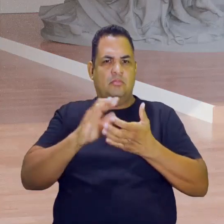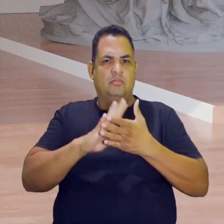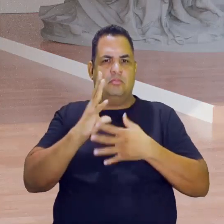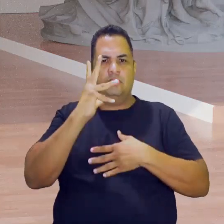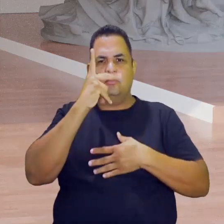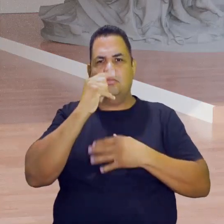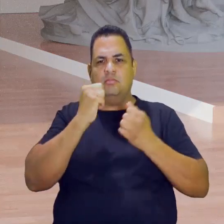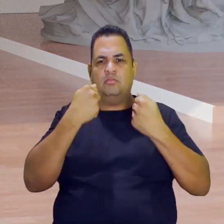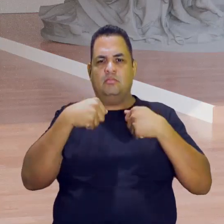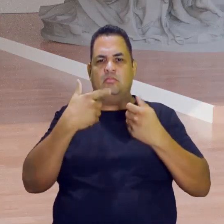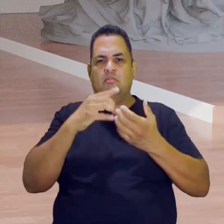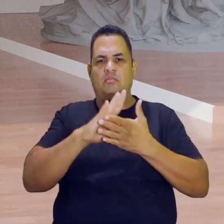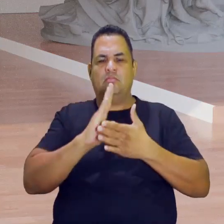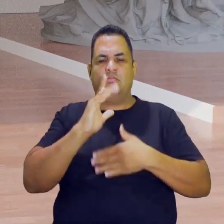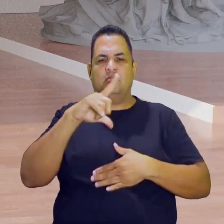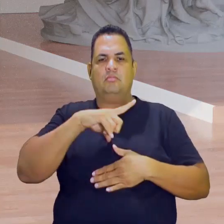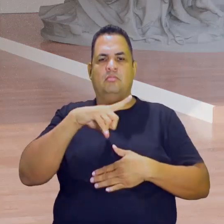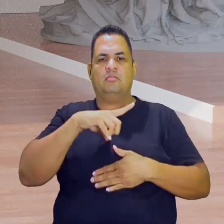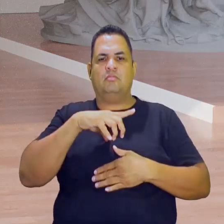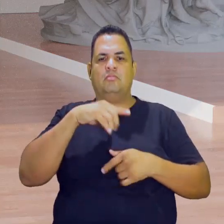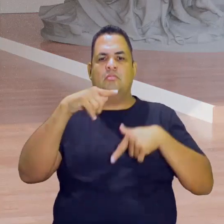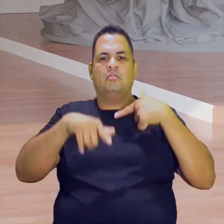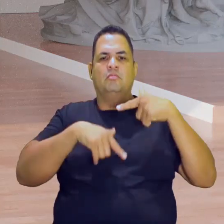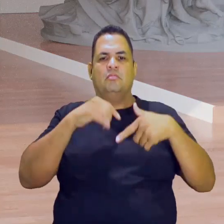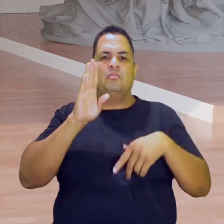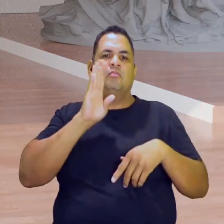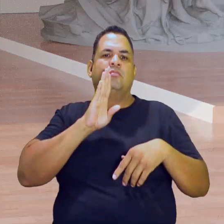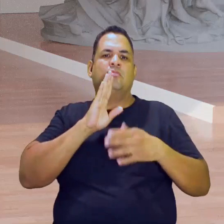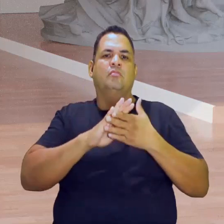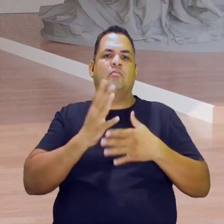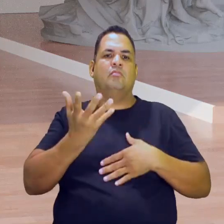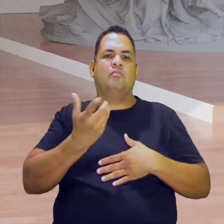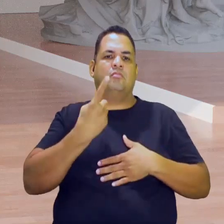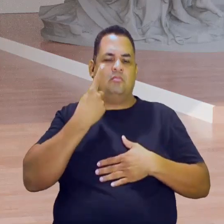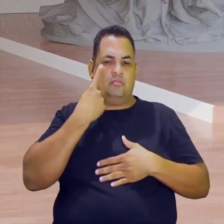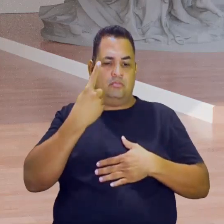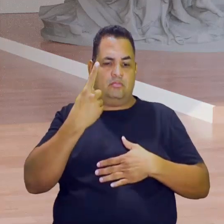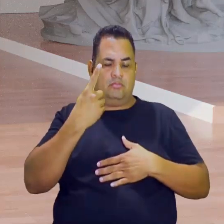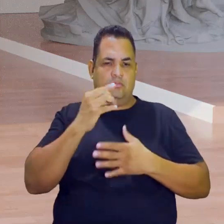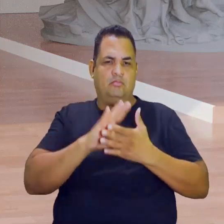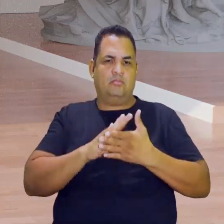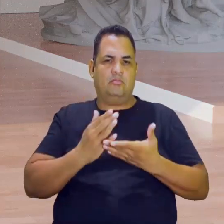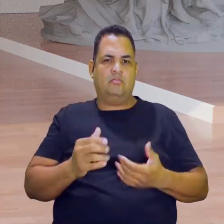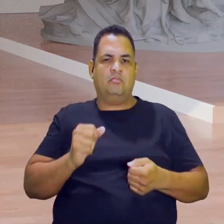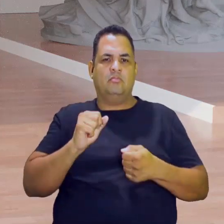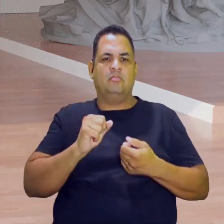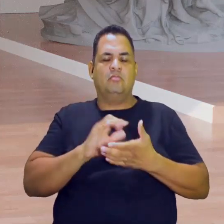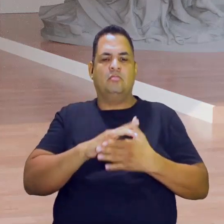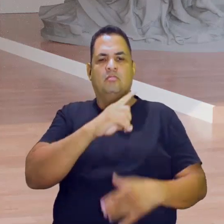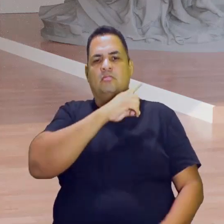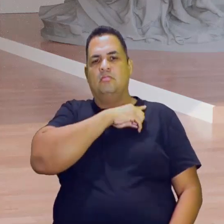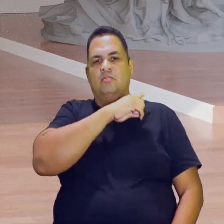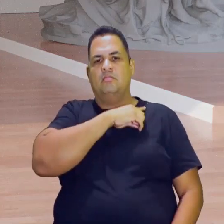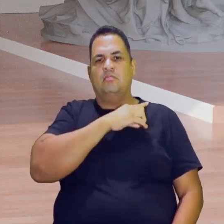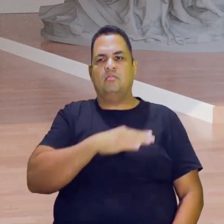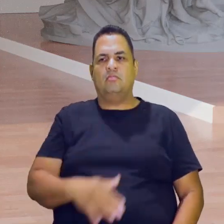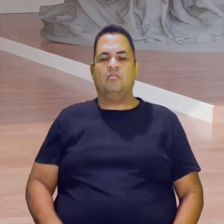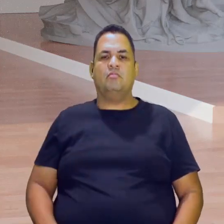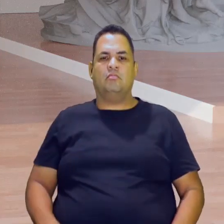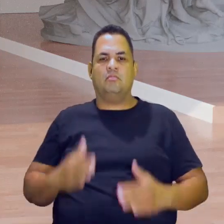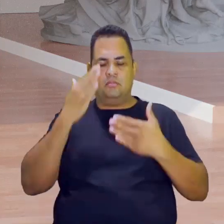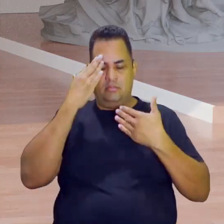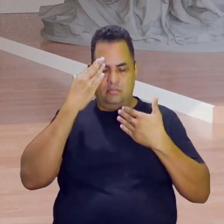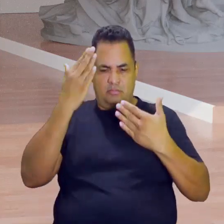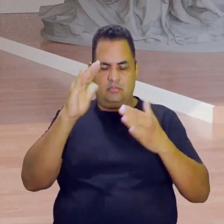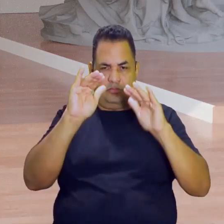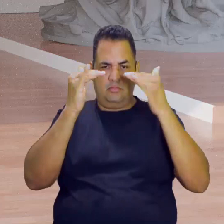bonito possível. Eu já tive muitos trabalhos legais, então quero ver vocês também arrasando, viu? Primeiro ano. Então, queridos,